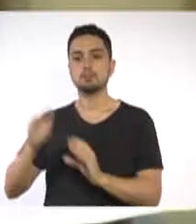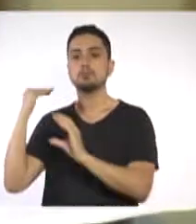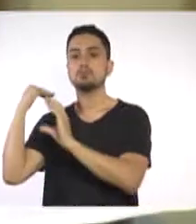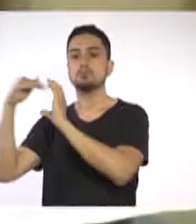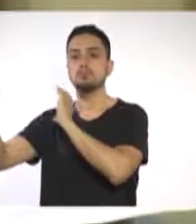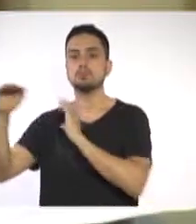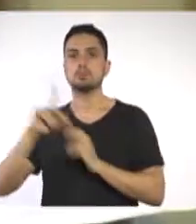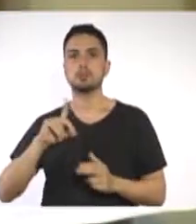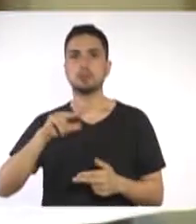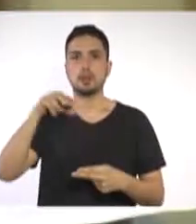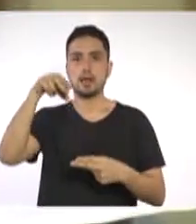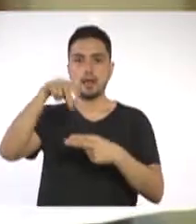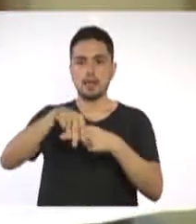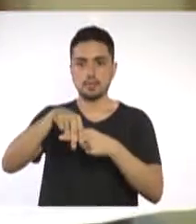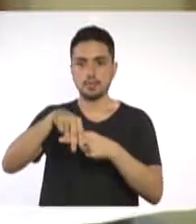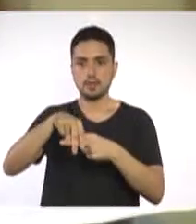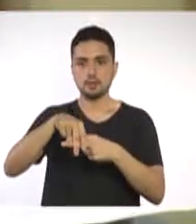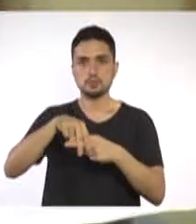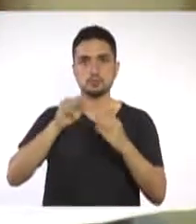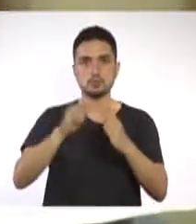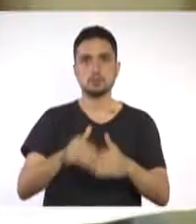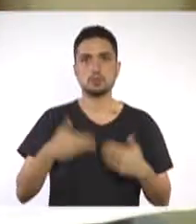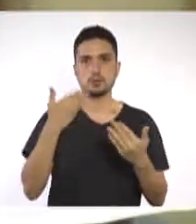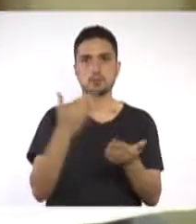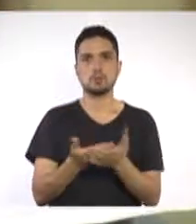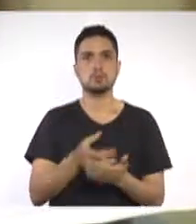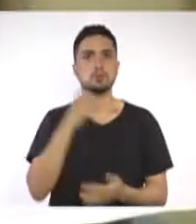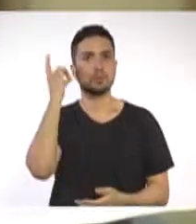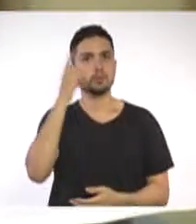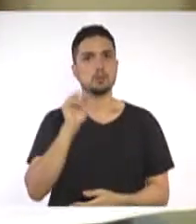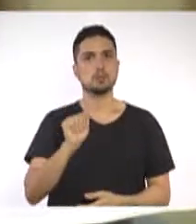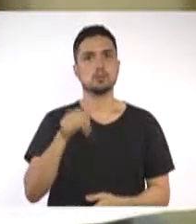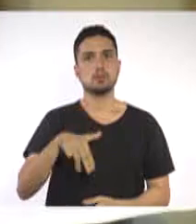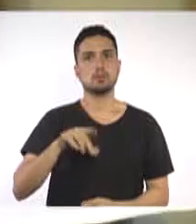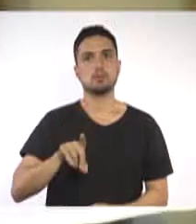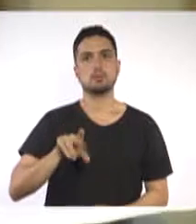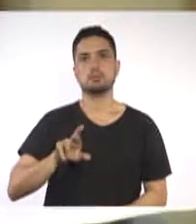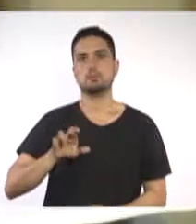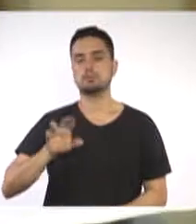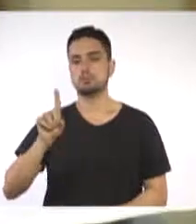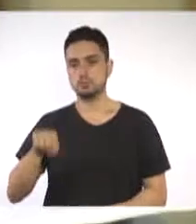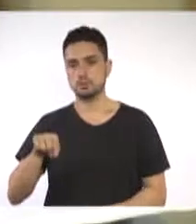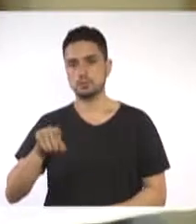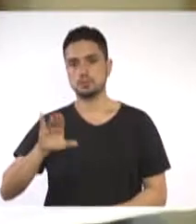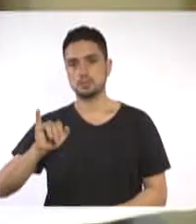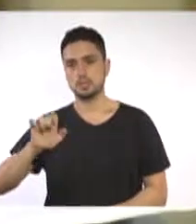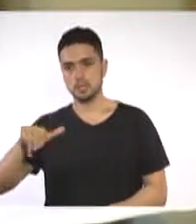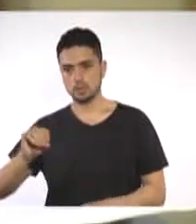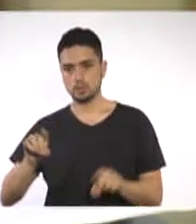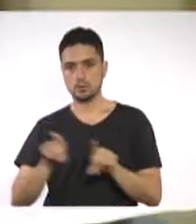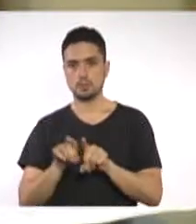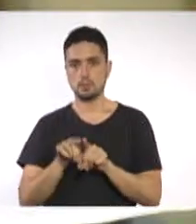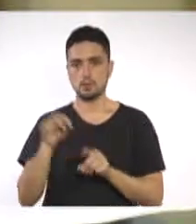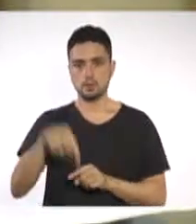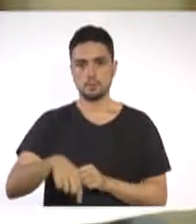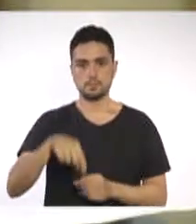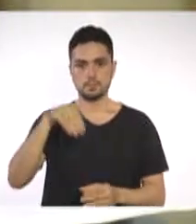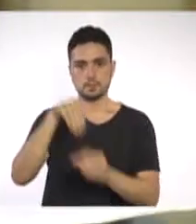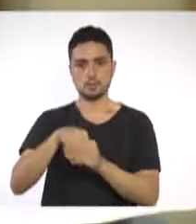anexo do requerimento do deputado André Siciliano e dos anais da sessão do dia